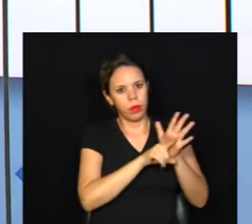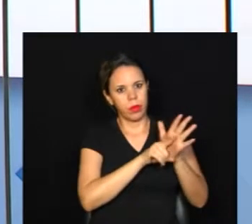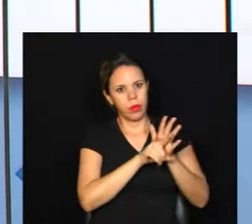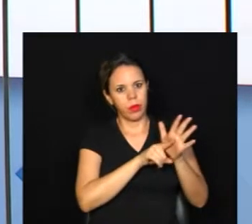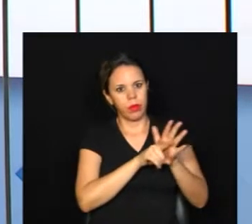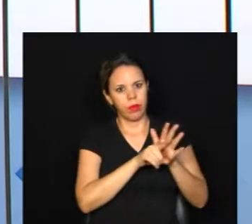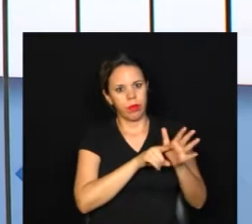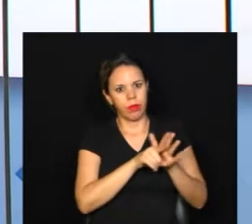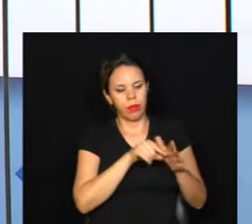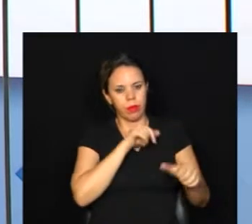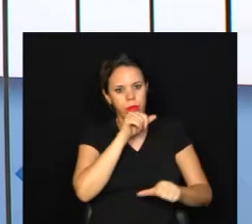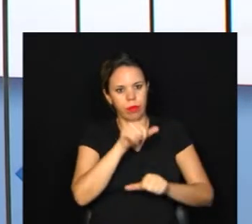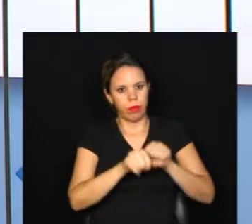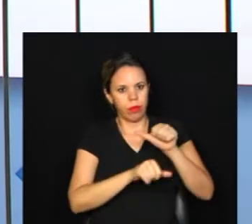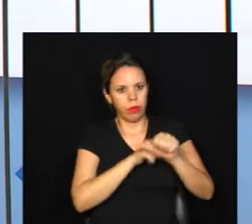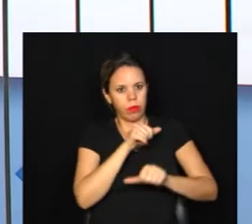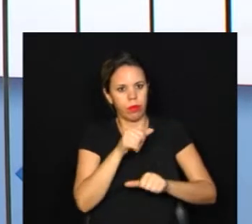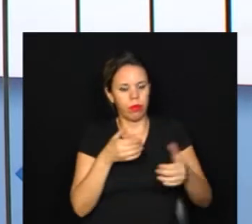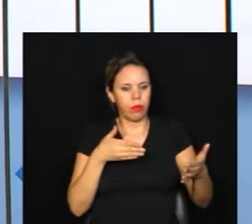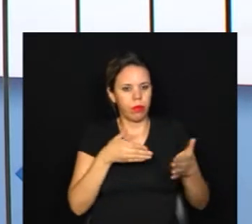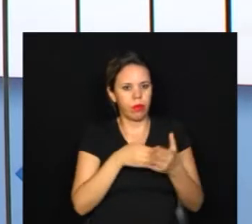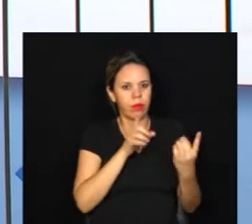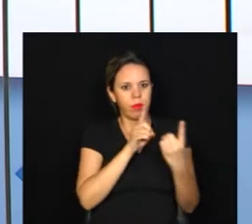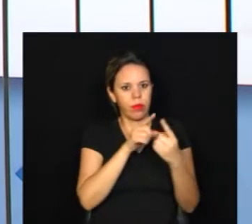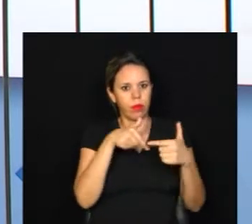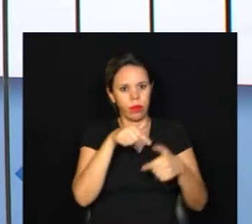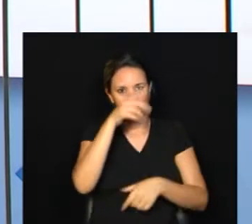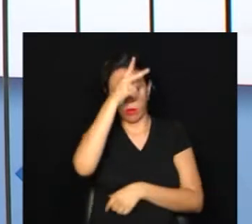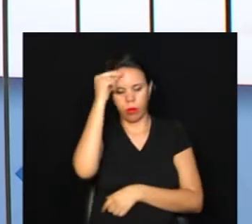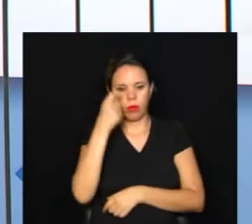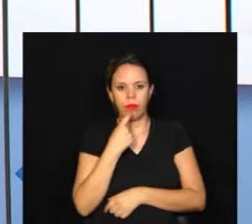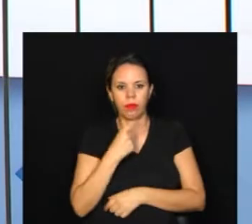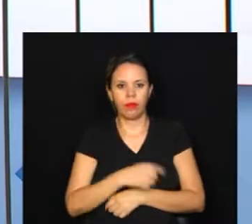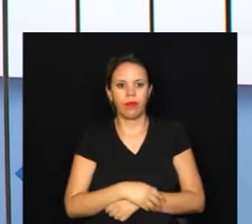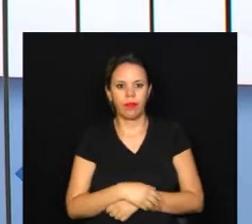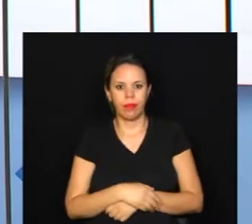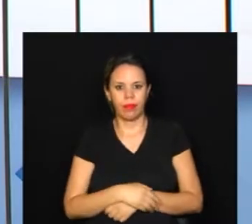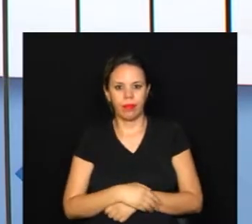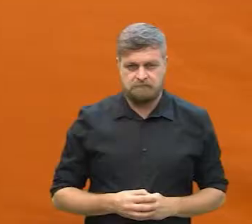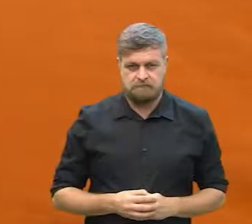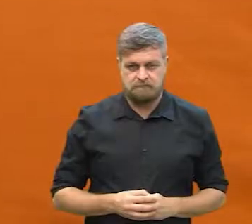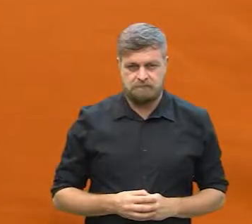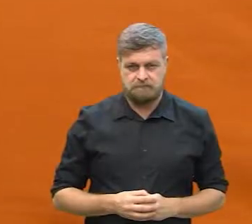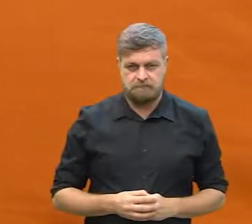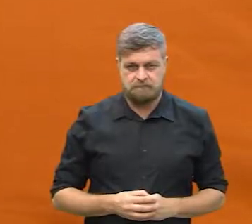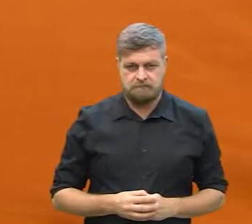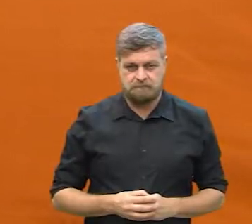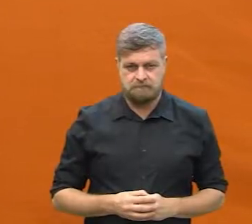para desburocratizar os serviços da Prefeitura de Campinas.